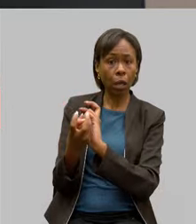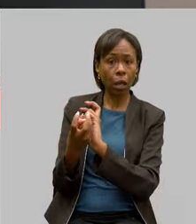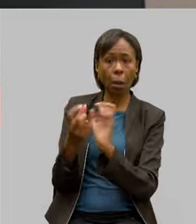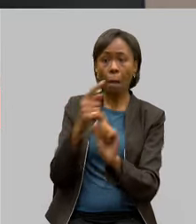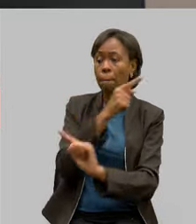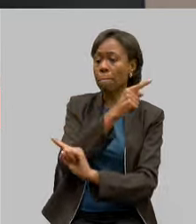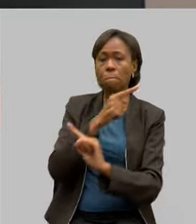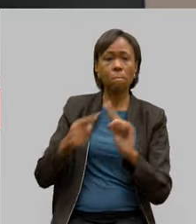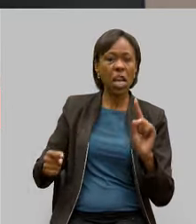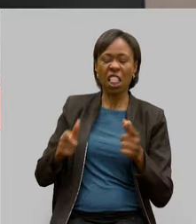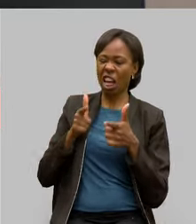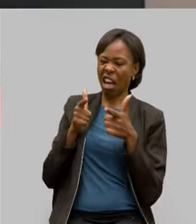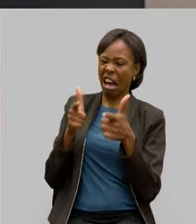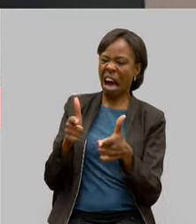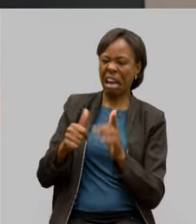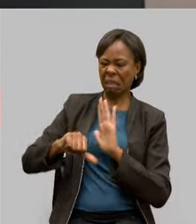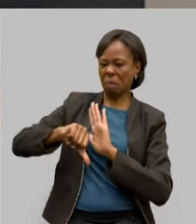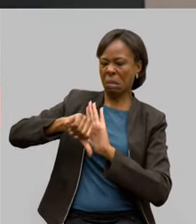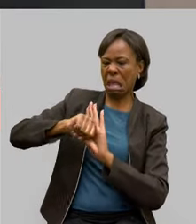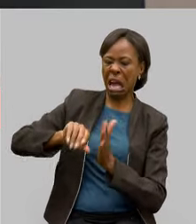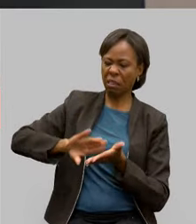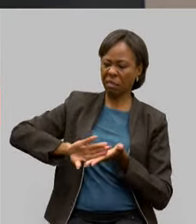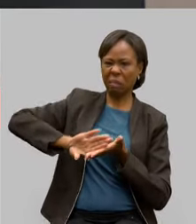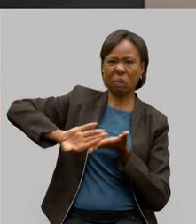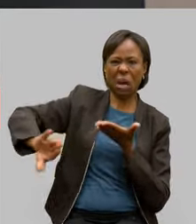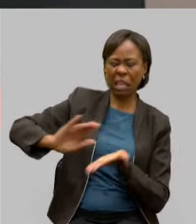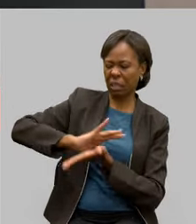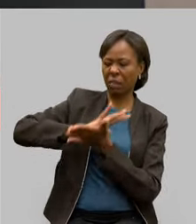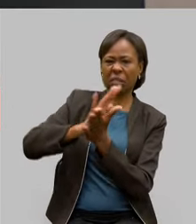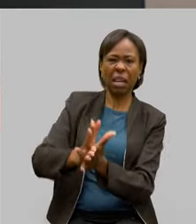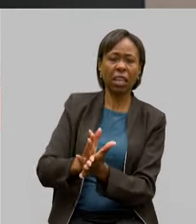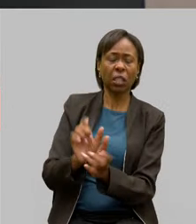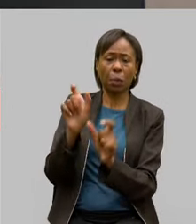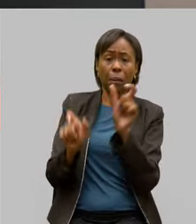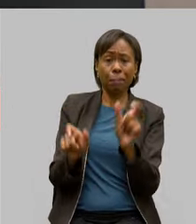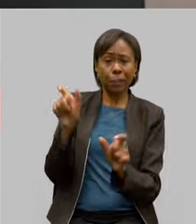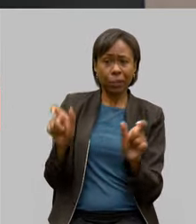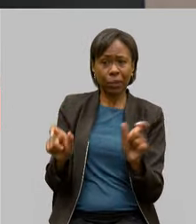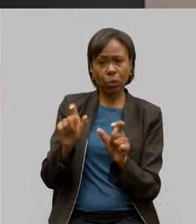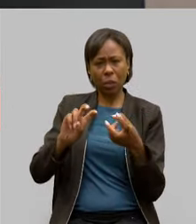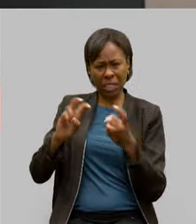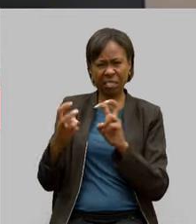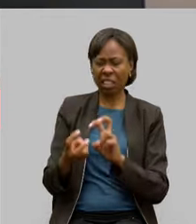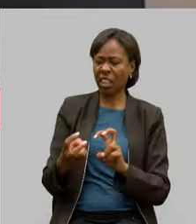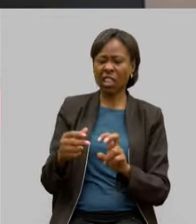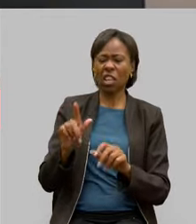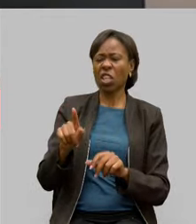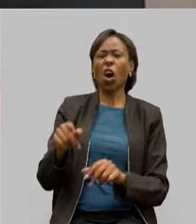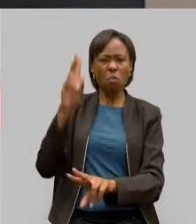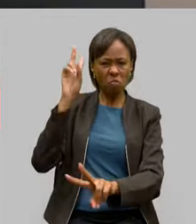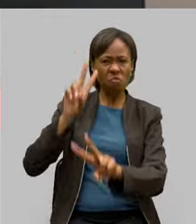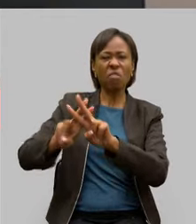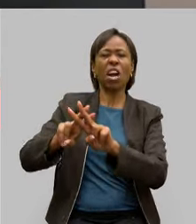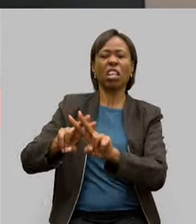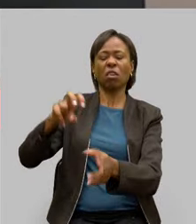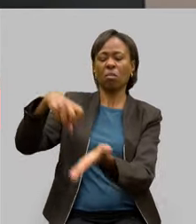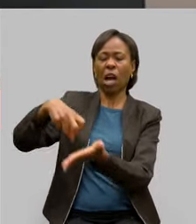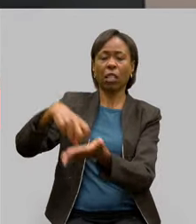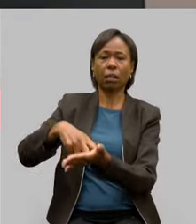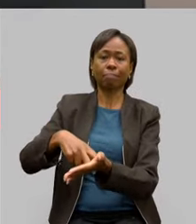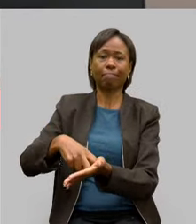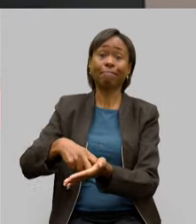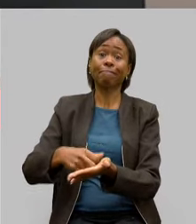considerada Marginal considerados bueiras eh merecedores de uma prisão e castigos